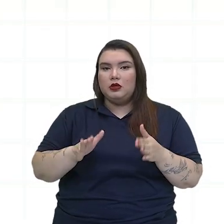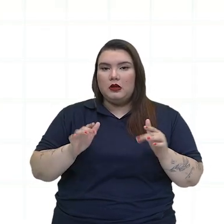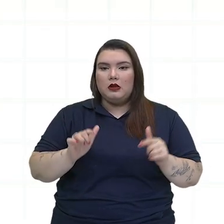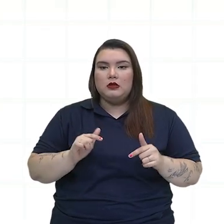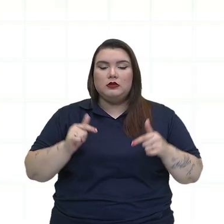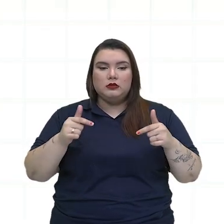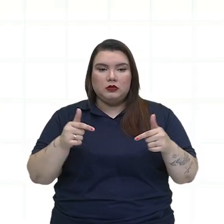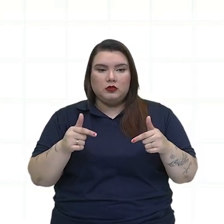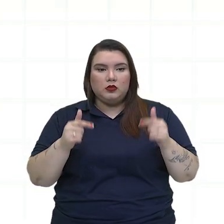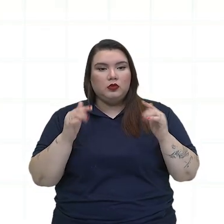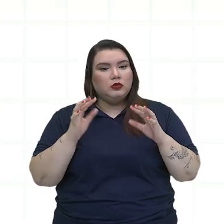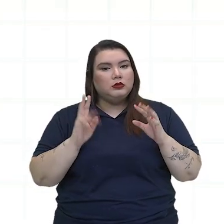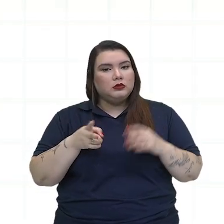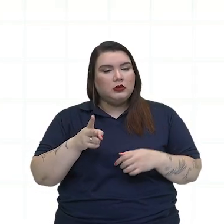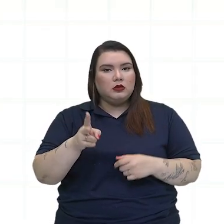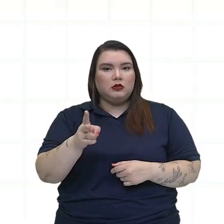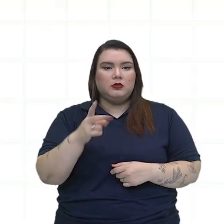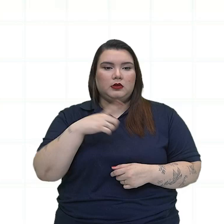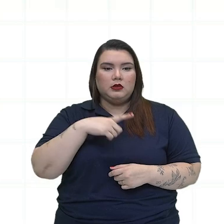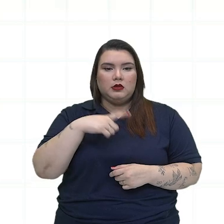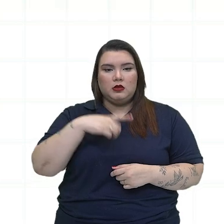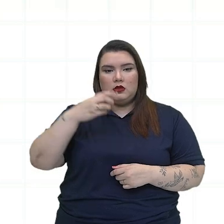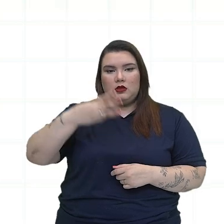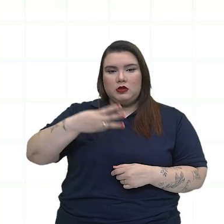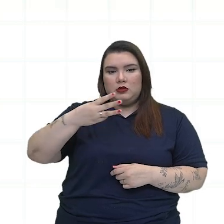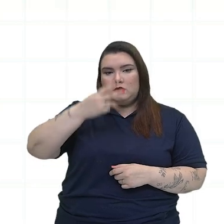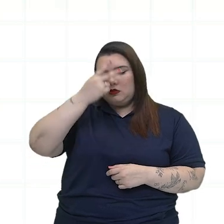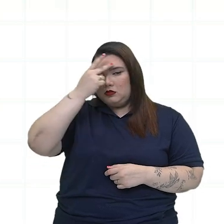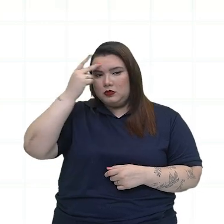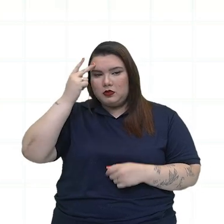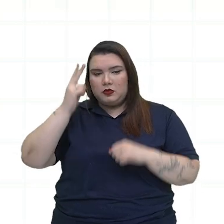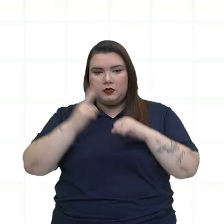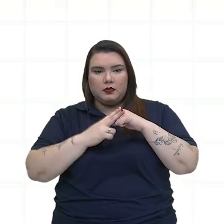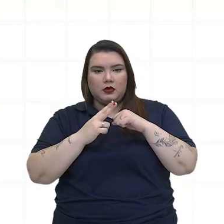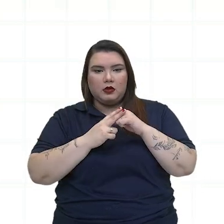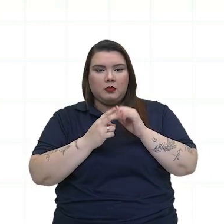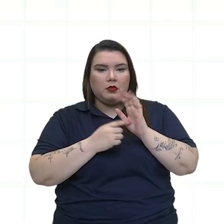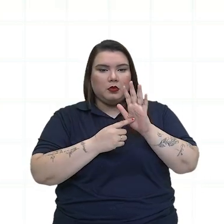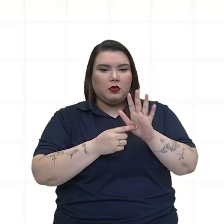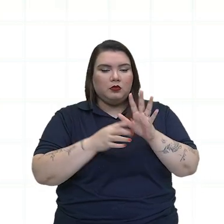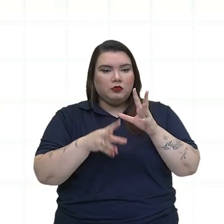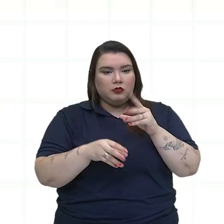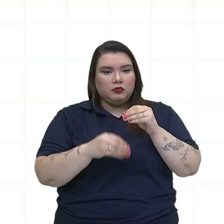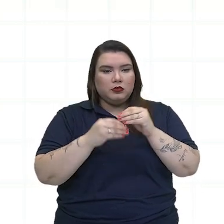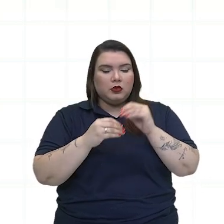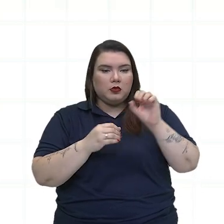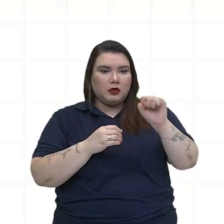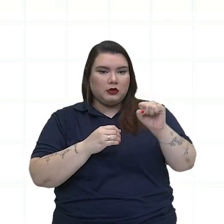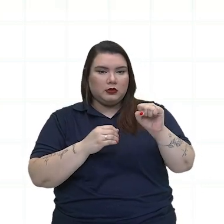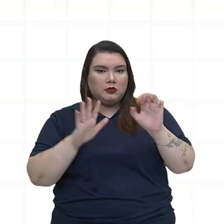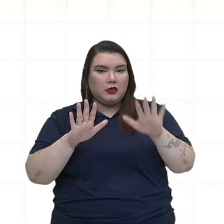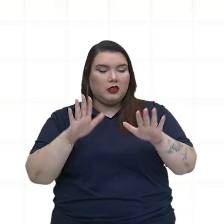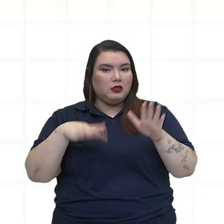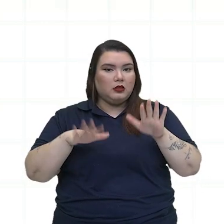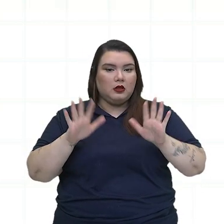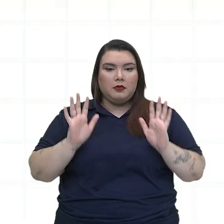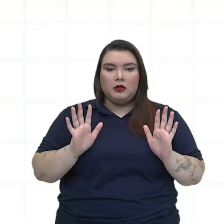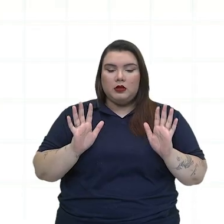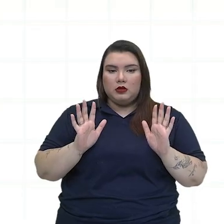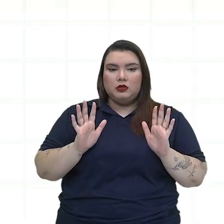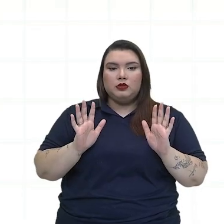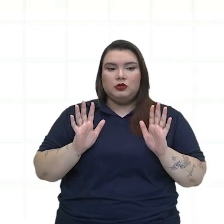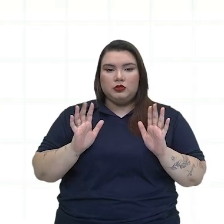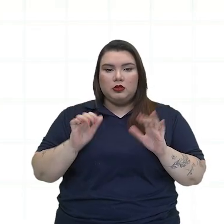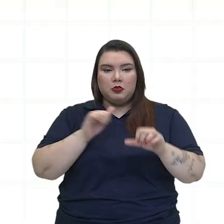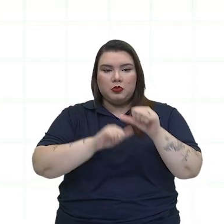ação. E todas as vezes que for terceira pessoa, o verbinho vai trazer o S aqui. Então, independente da mudança que ocorrer